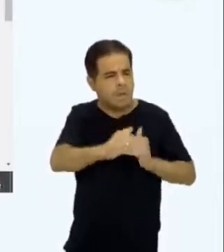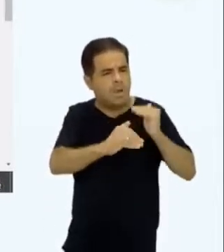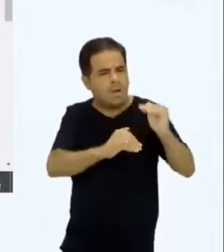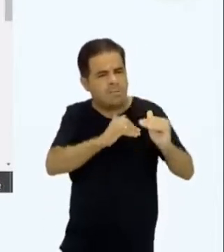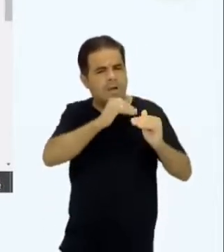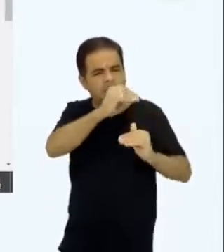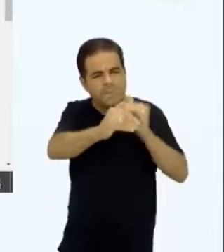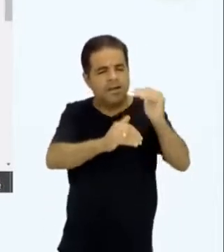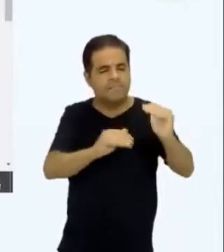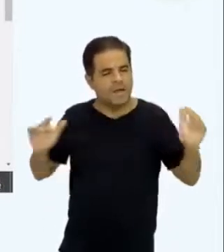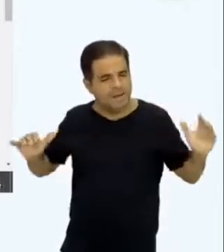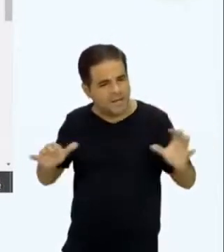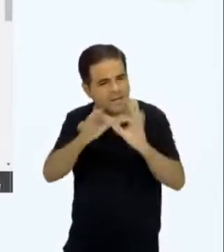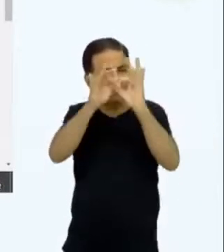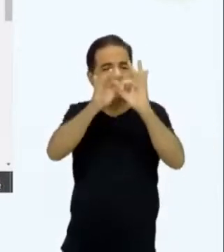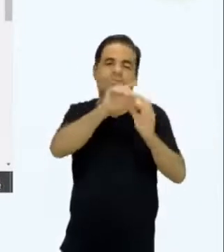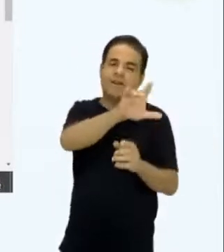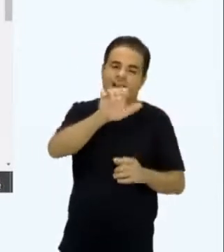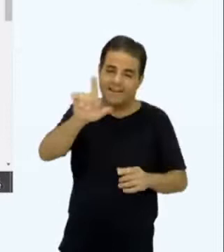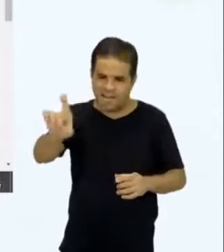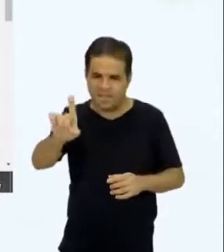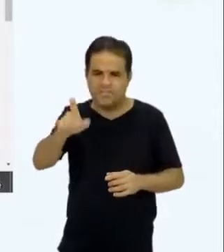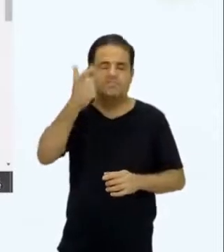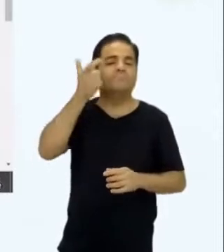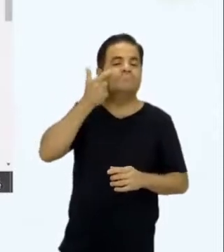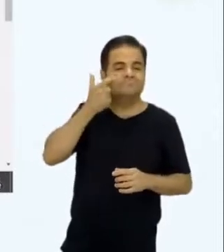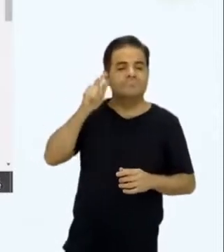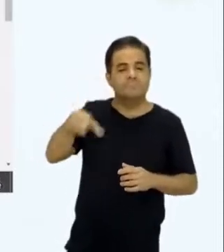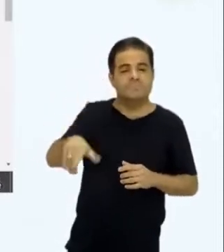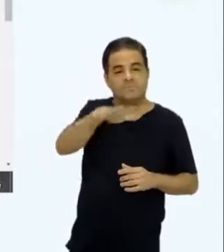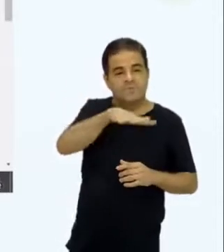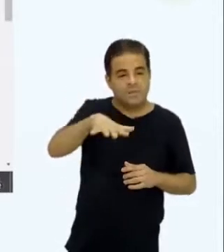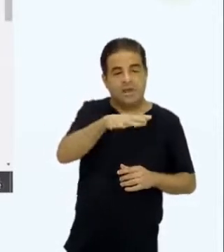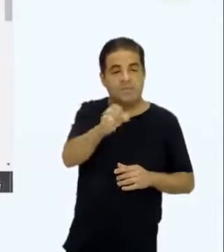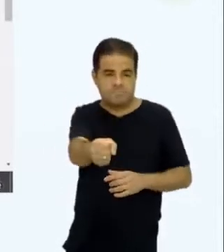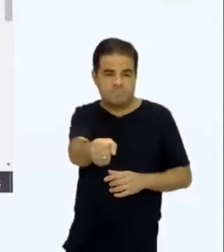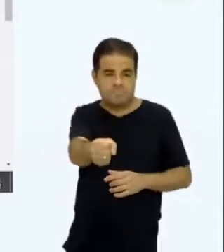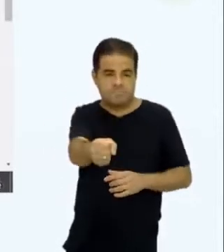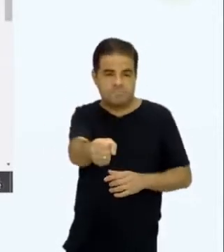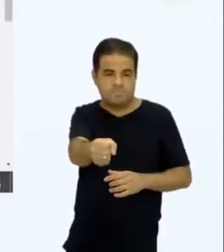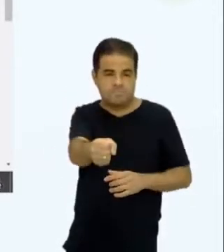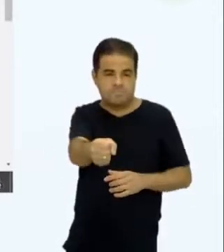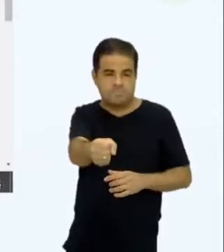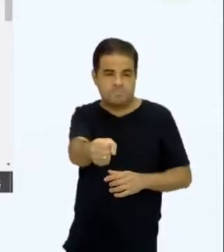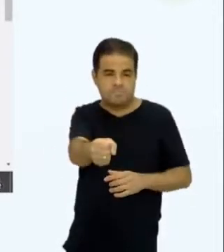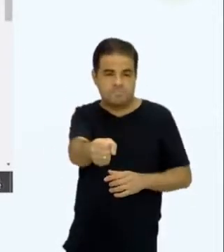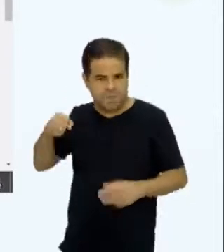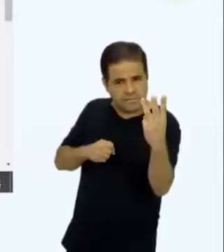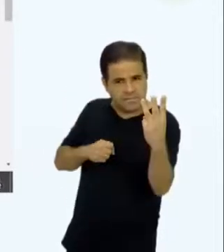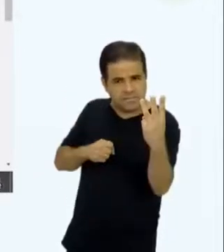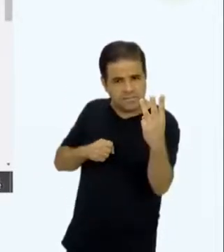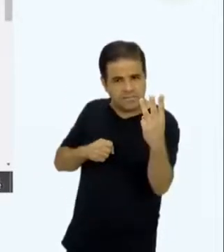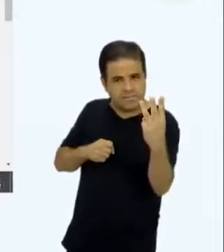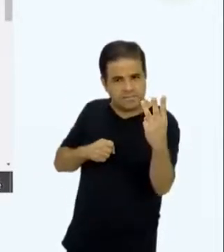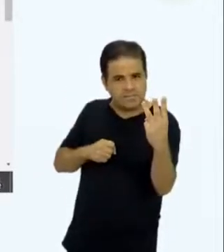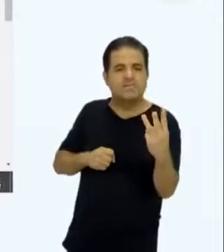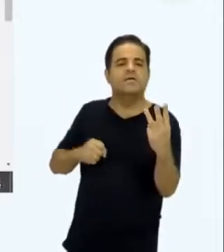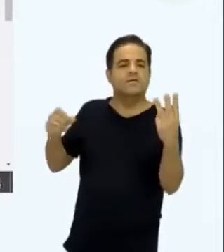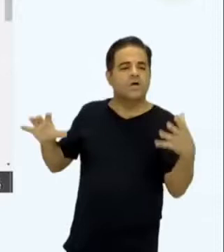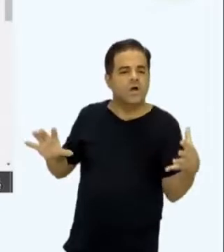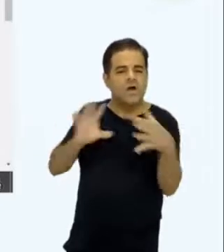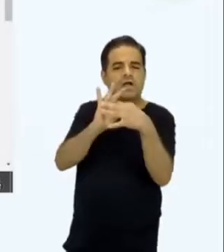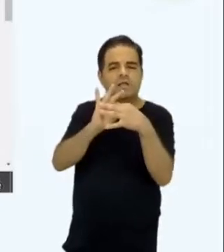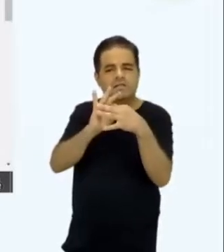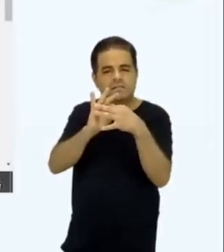gradativamente a ligação do nosso LED. Então, nós vamos aqui, por exemplo, na porta 3, né? E nós conectamos